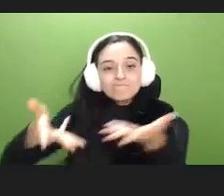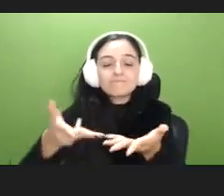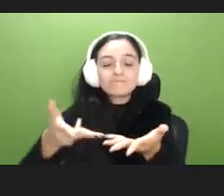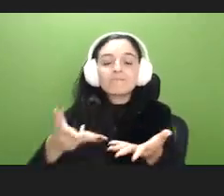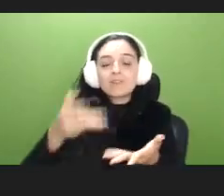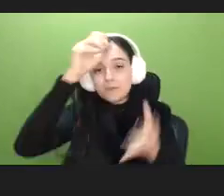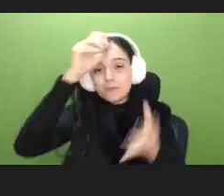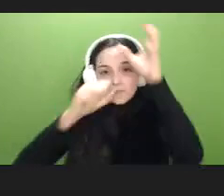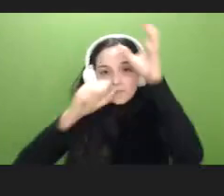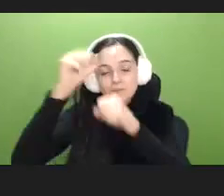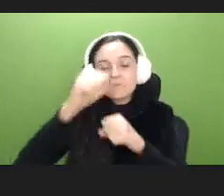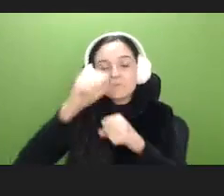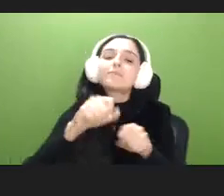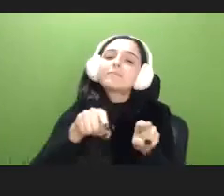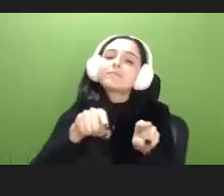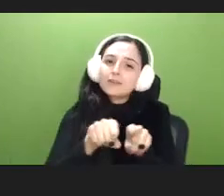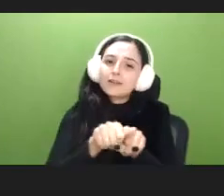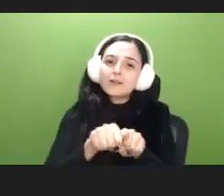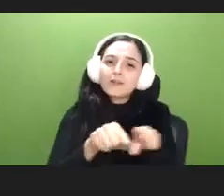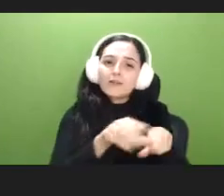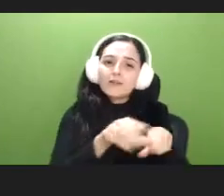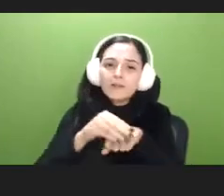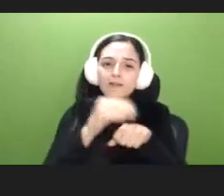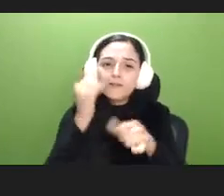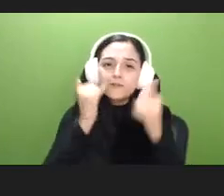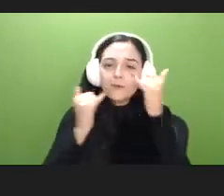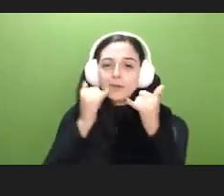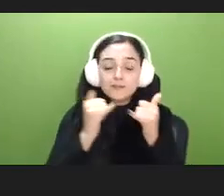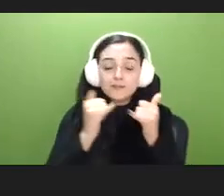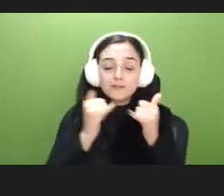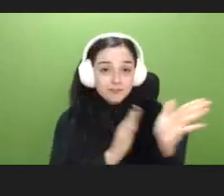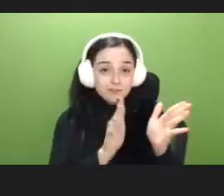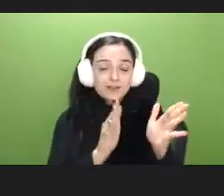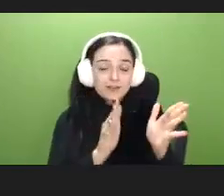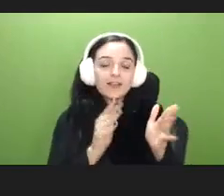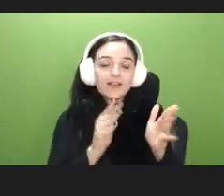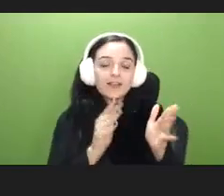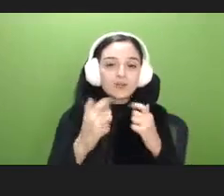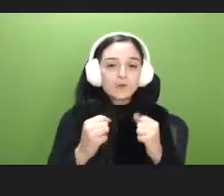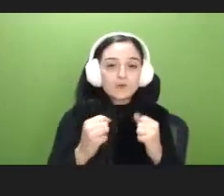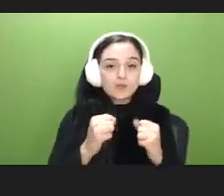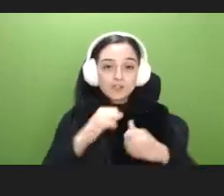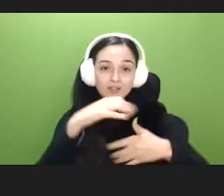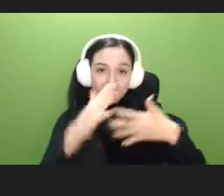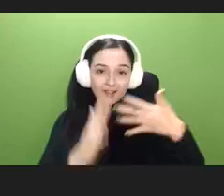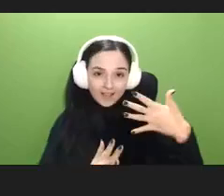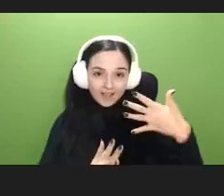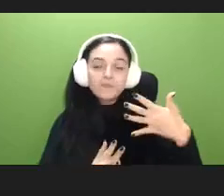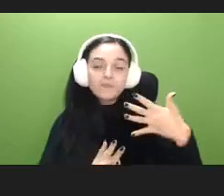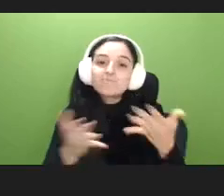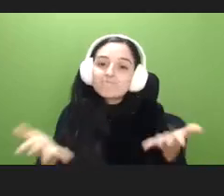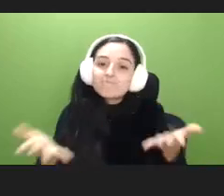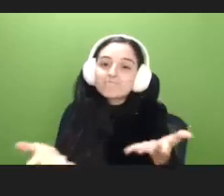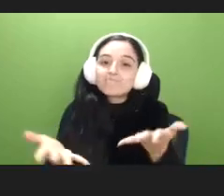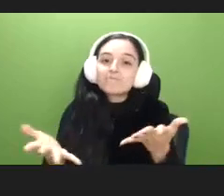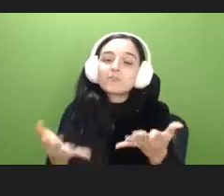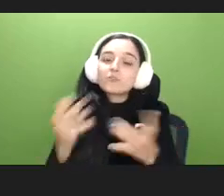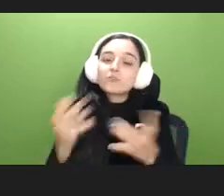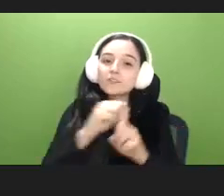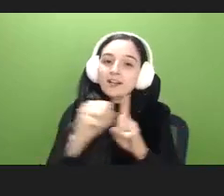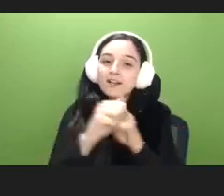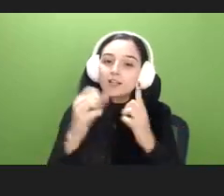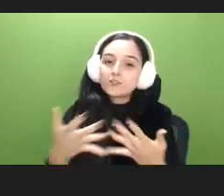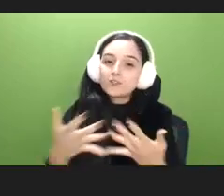a acessibilidade linguística e contribuindo para uma sociedade mais inclusiva. Acreditamos que o acesso à informação